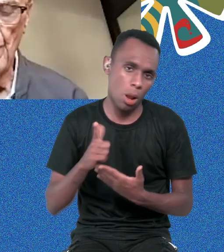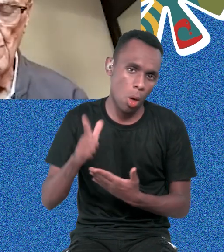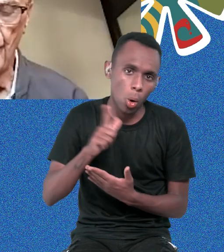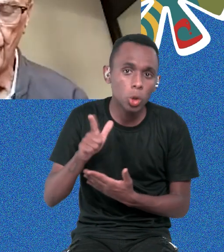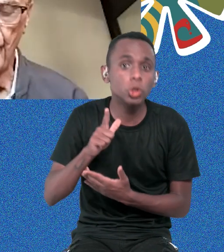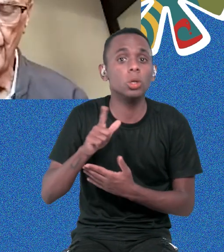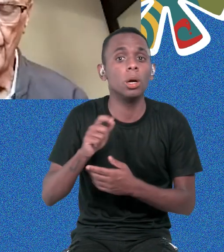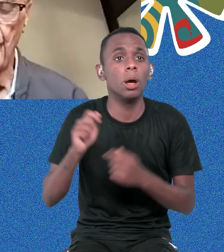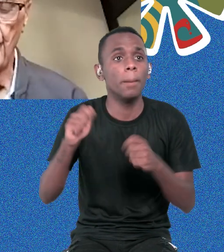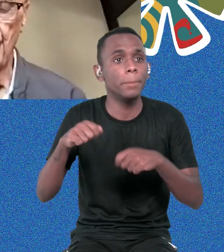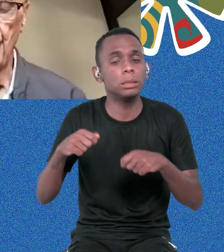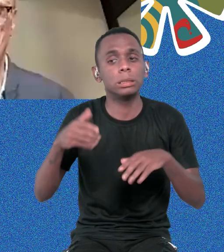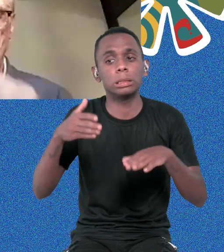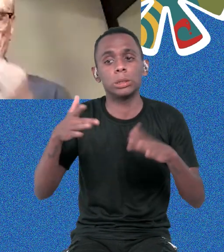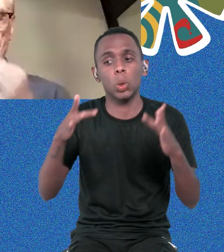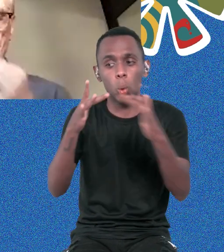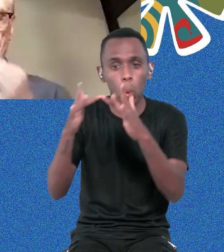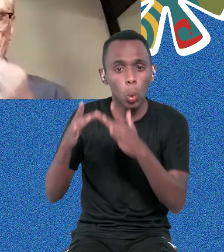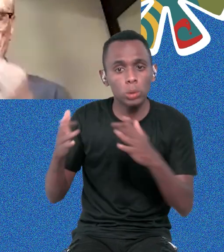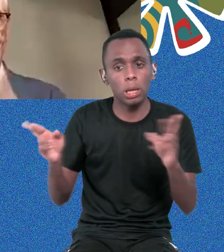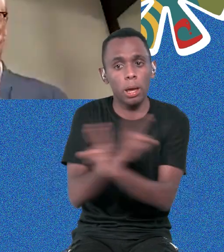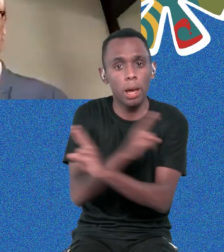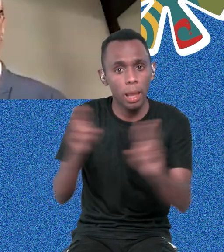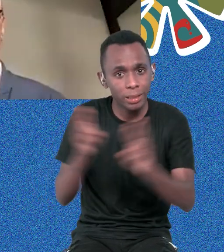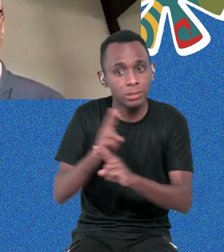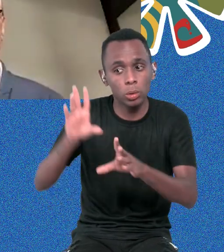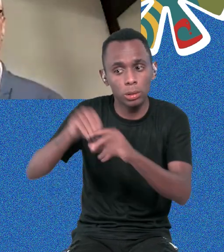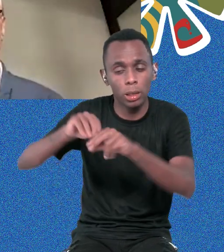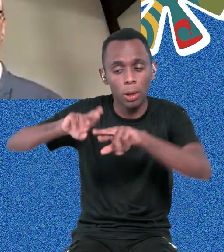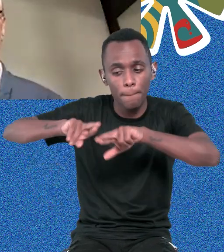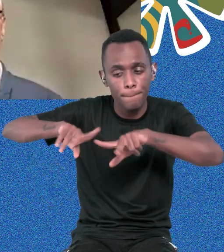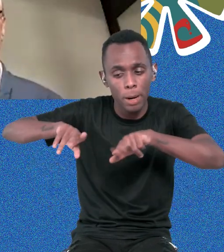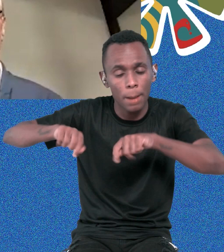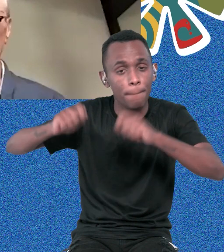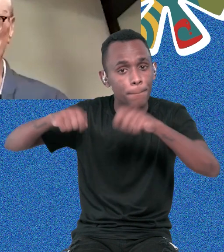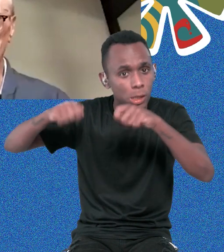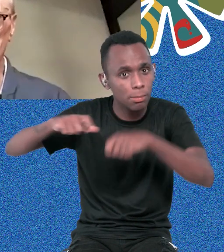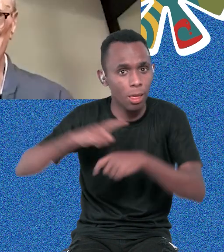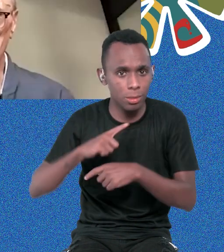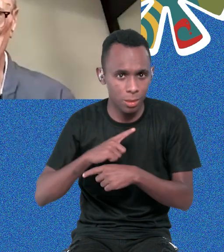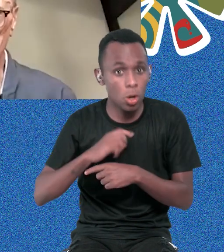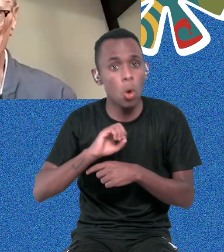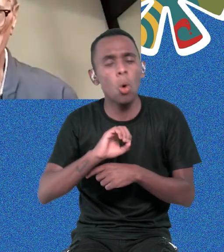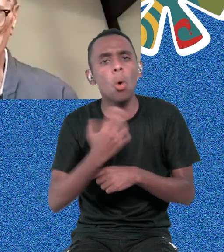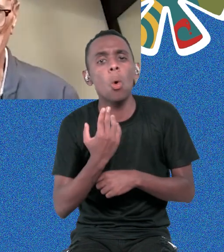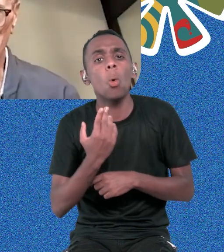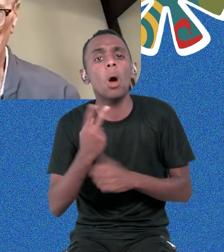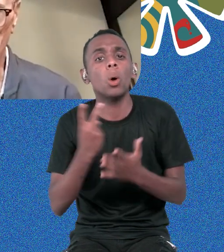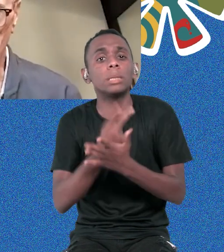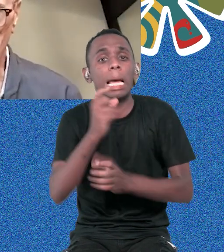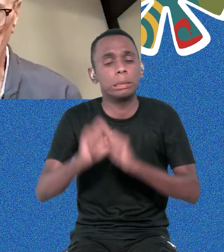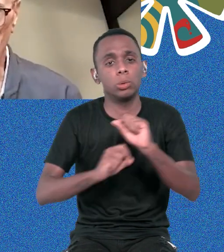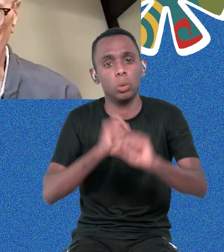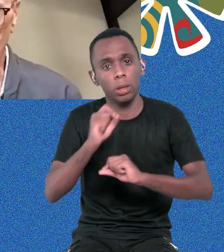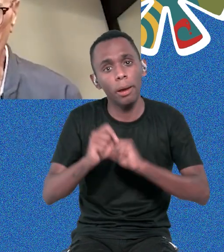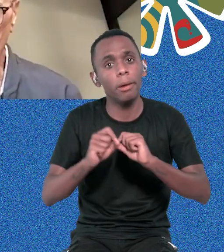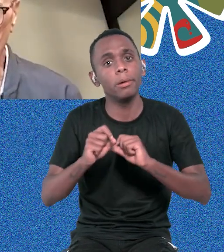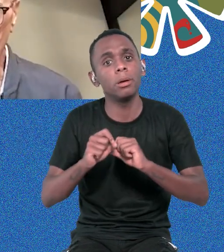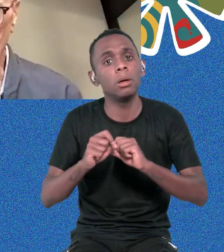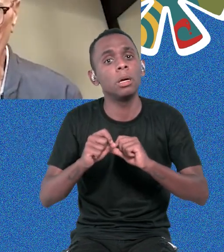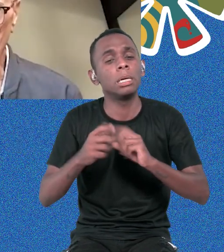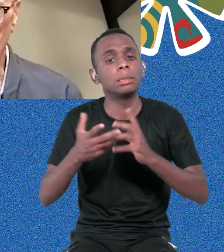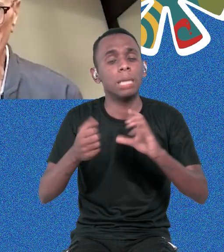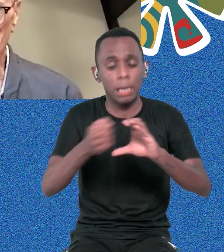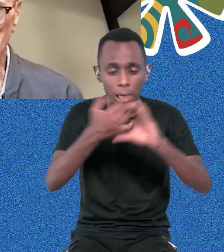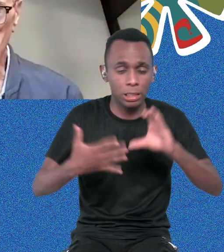hoje, ele perpassa essas matrizes de formação humana dentro da sua pluralidade ou diversidade, ou